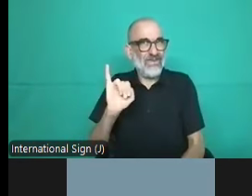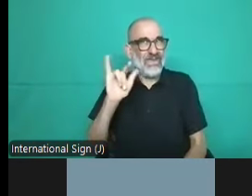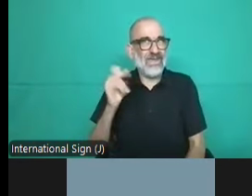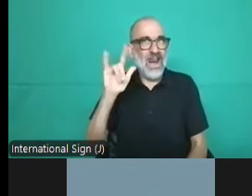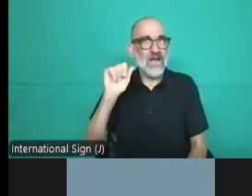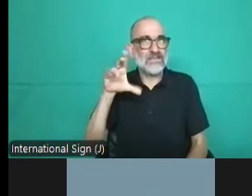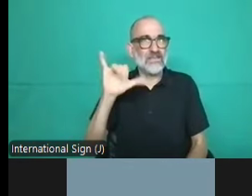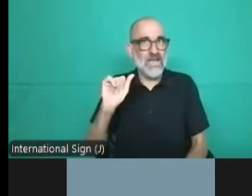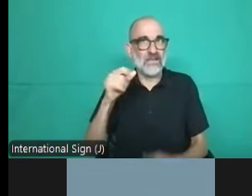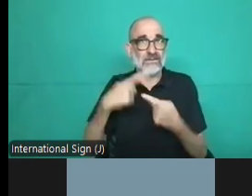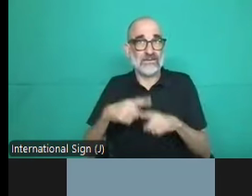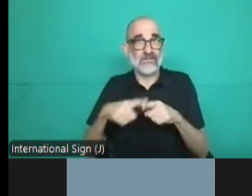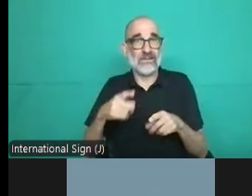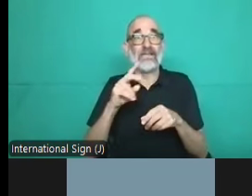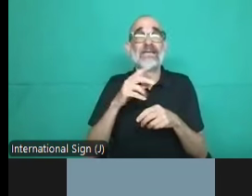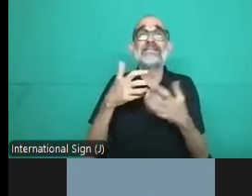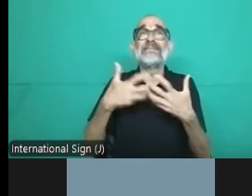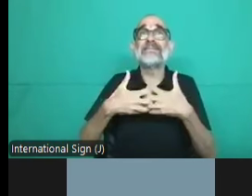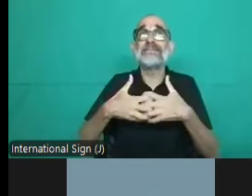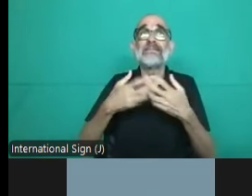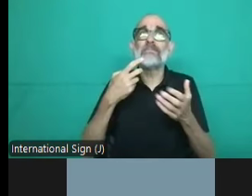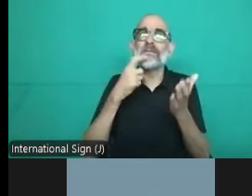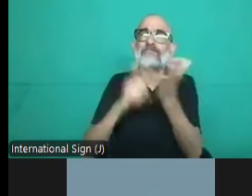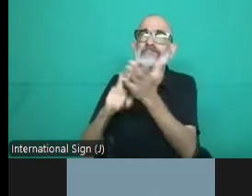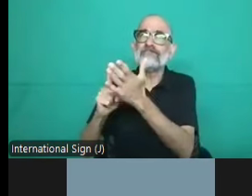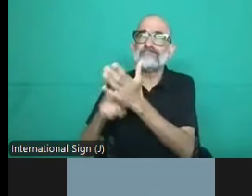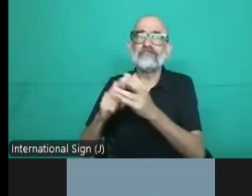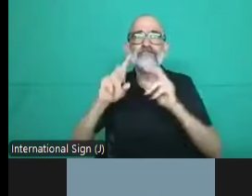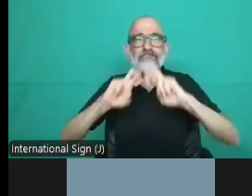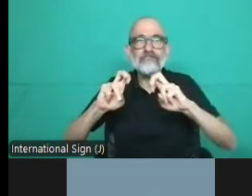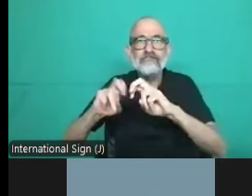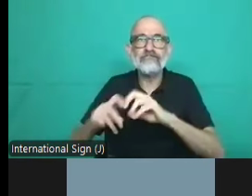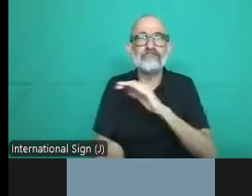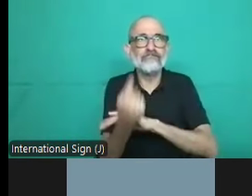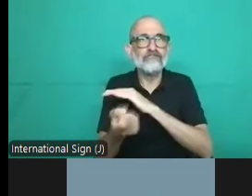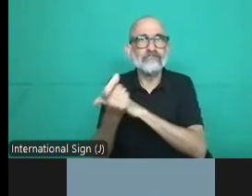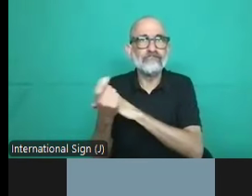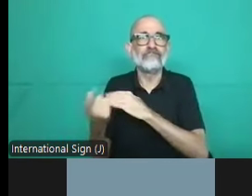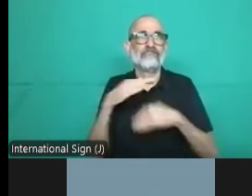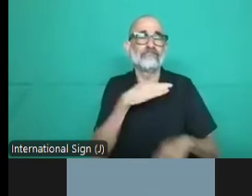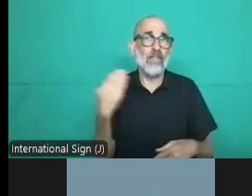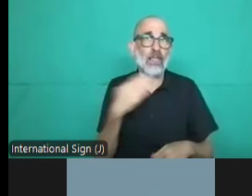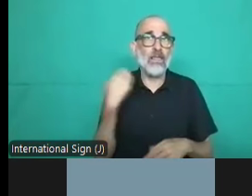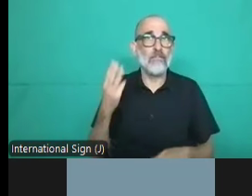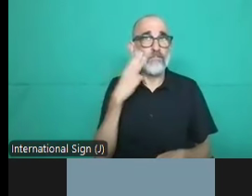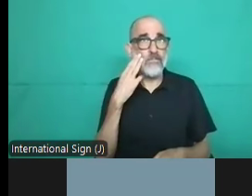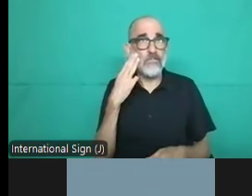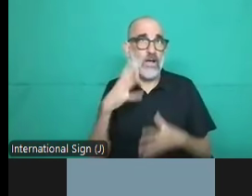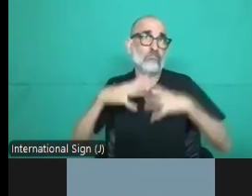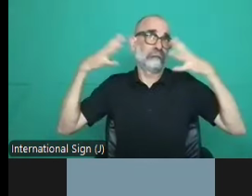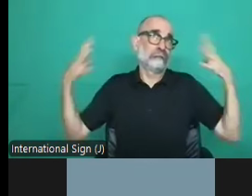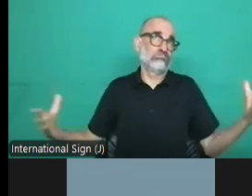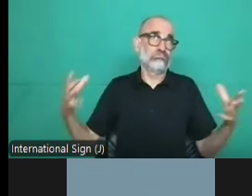parte legal, que tem que ver com a mala praxis e reclamações, também conhecido como análise de casos fechados.